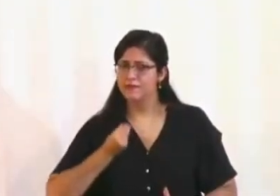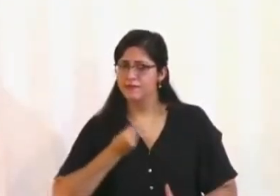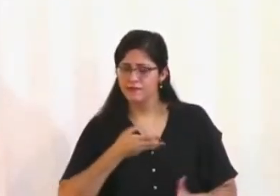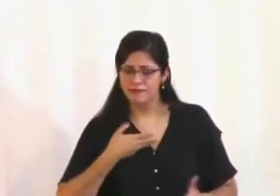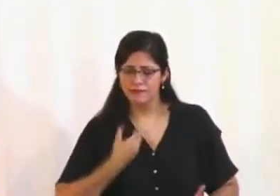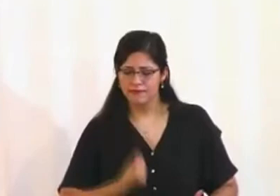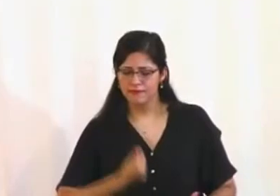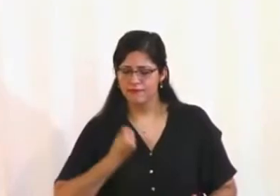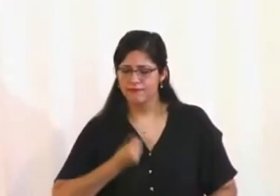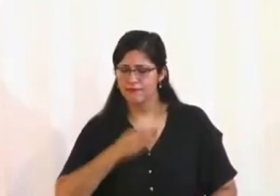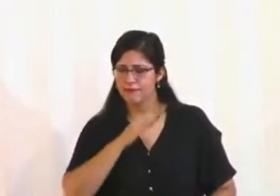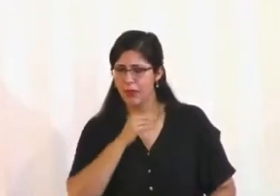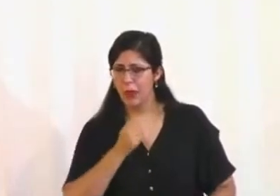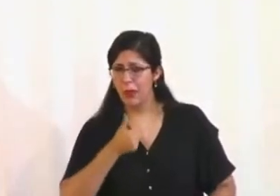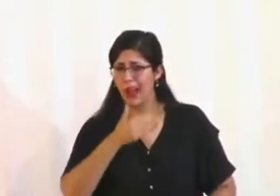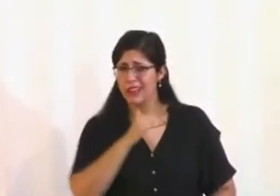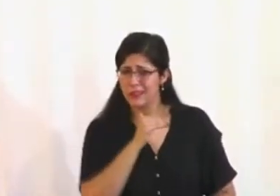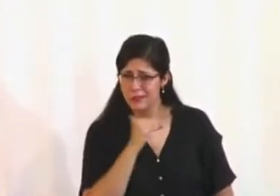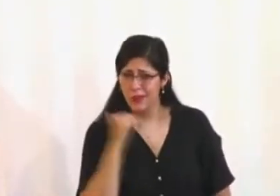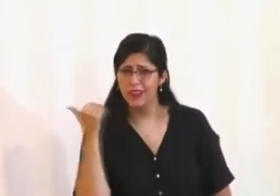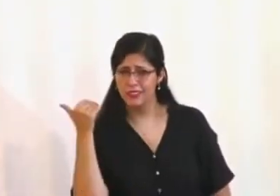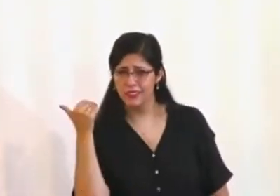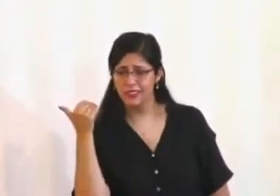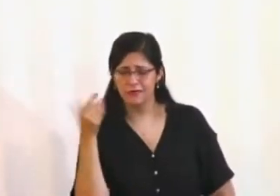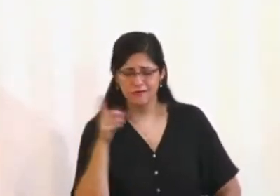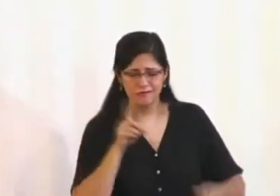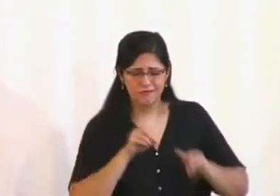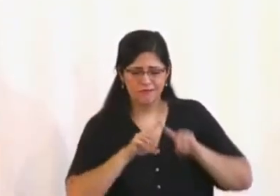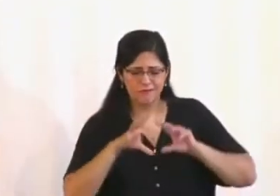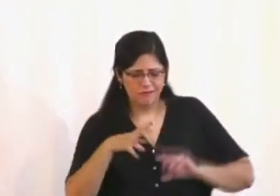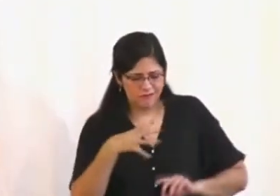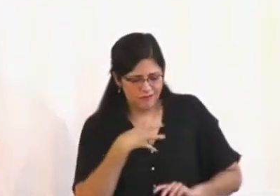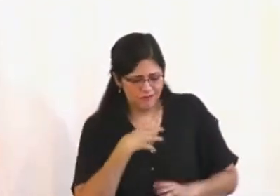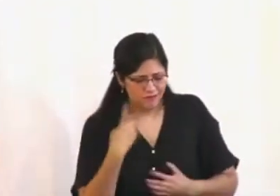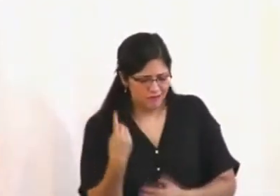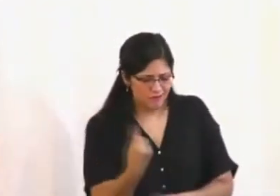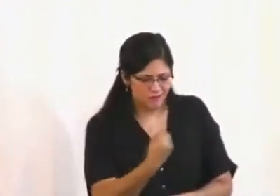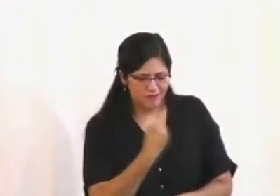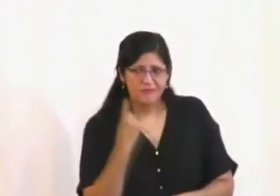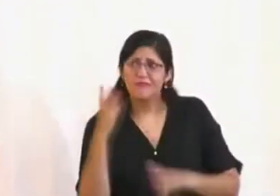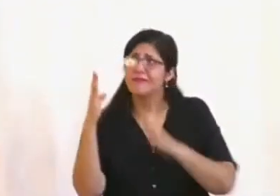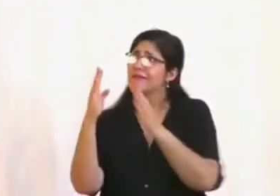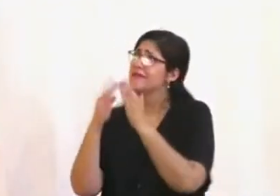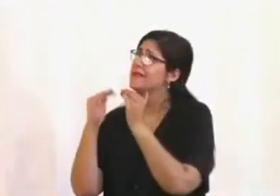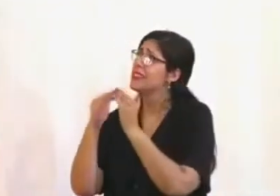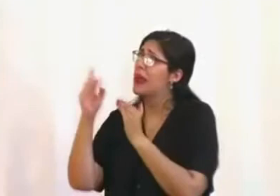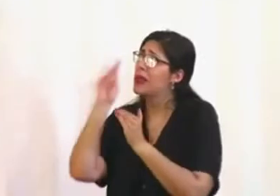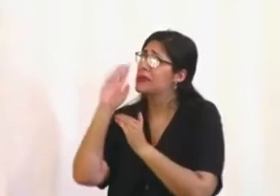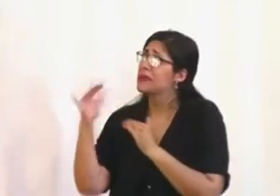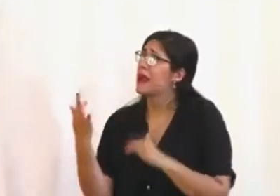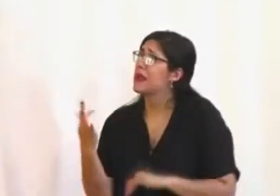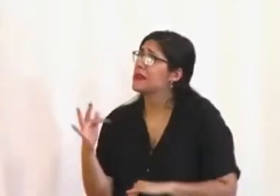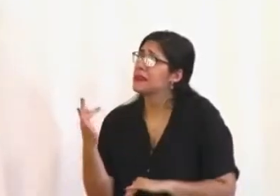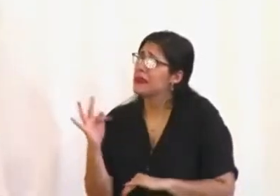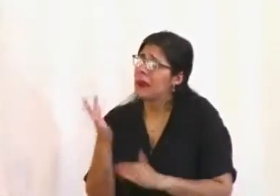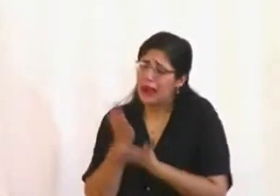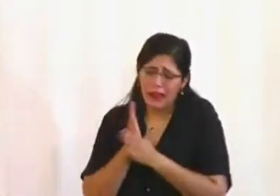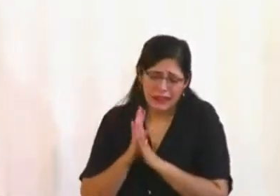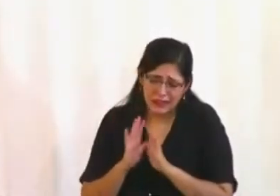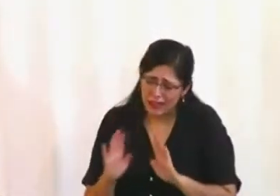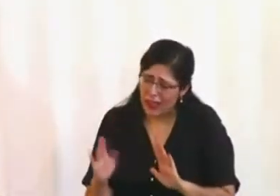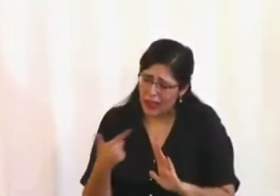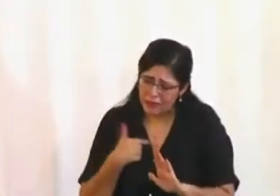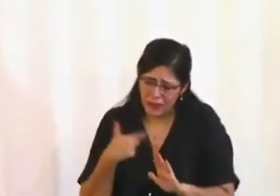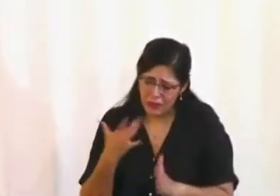como já foi lido nesta manhã no Salmo 23. Teremos momentos em que vamos clamar: Senhor, afasta de mim essa dor, essa tribulação.